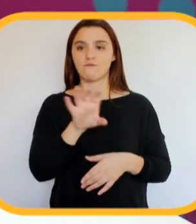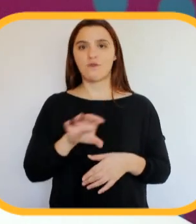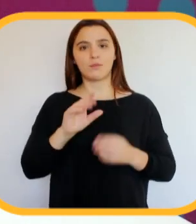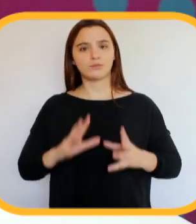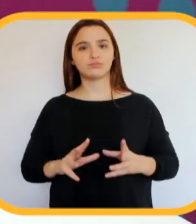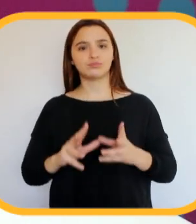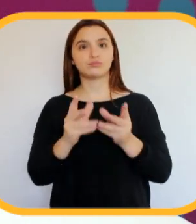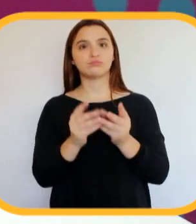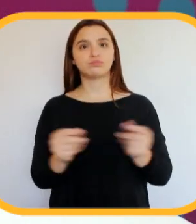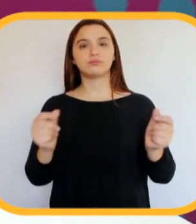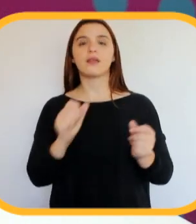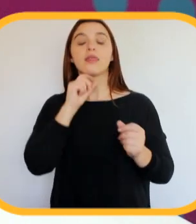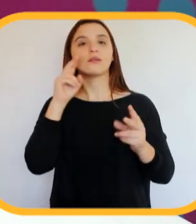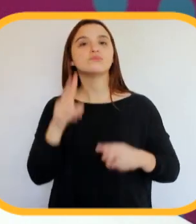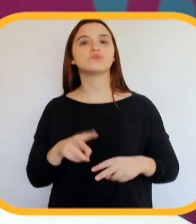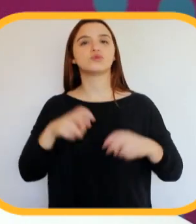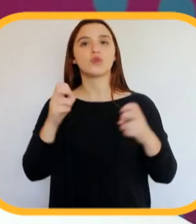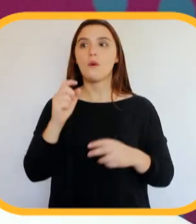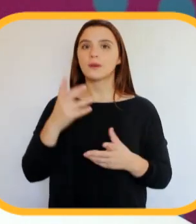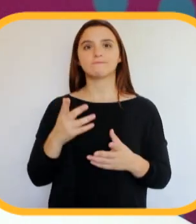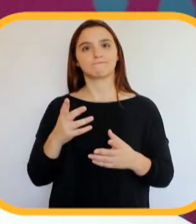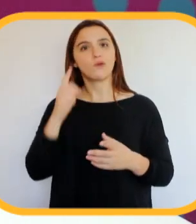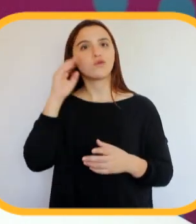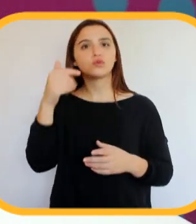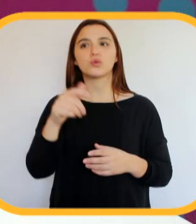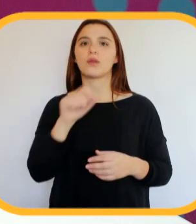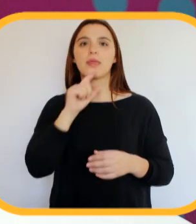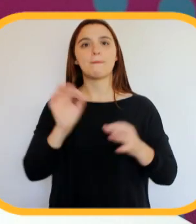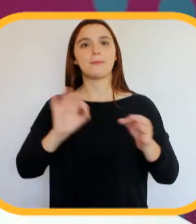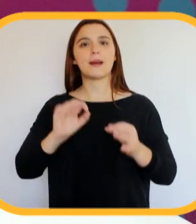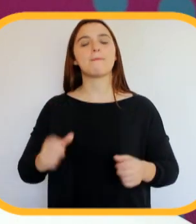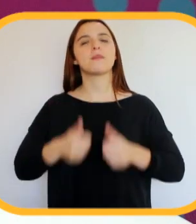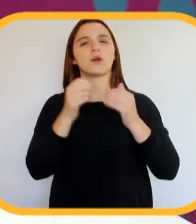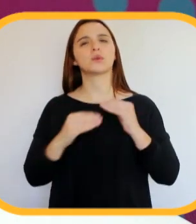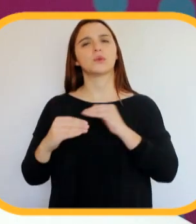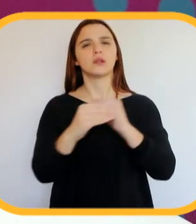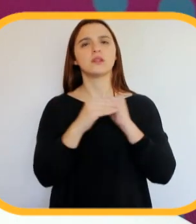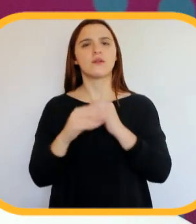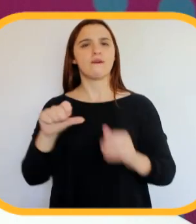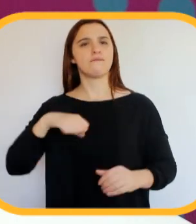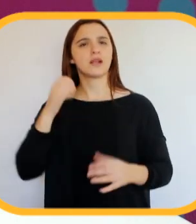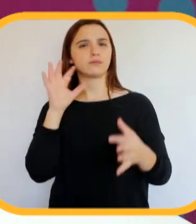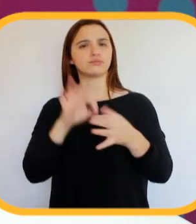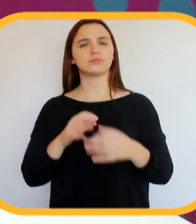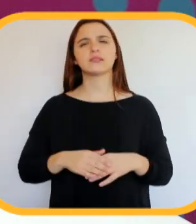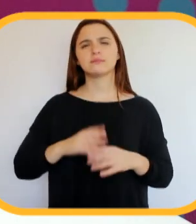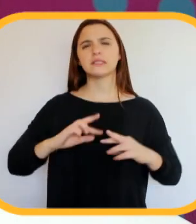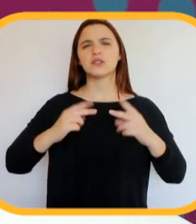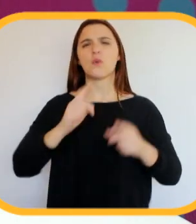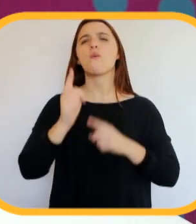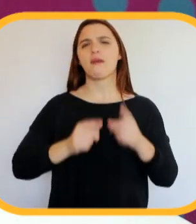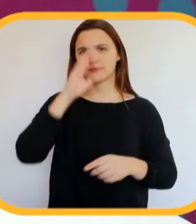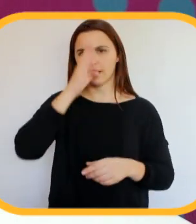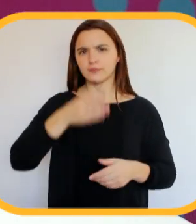nesta superação que encontramos o potencial de construir um amanhã mais equitativo, verde e conectado. Sabes do que se trata